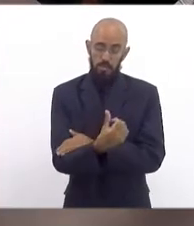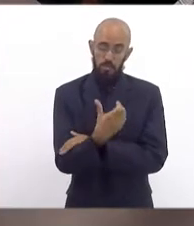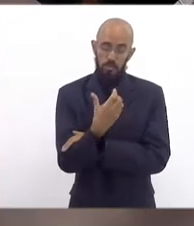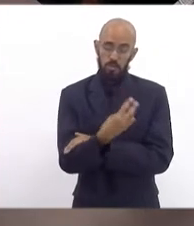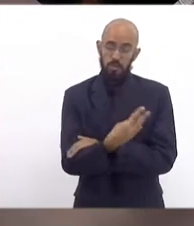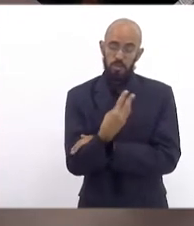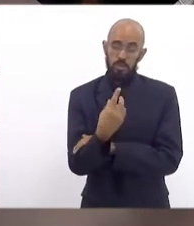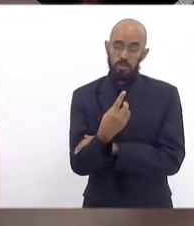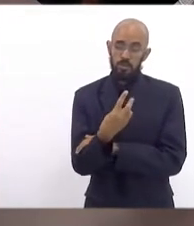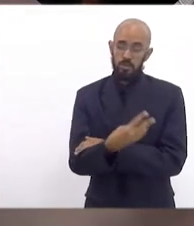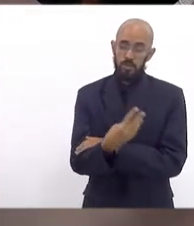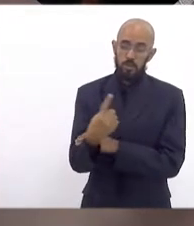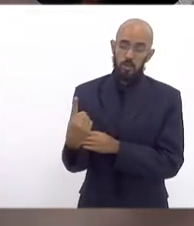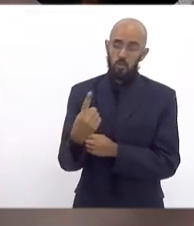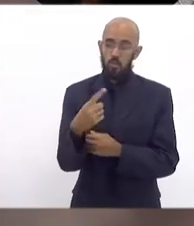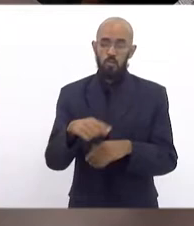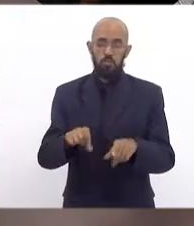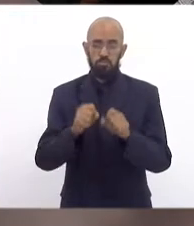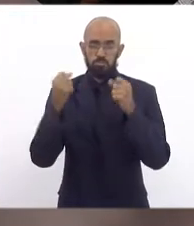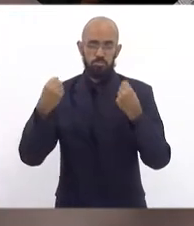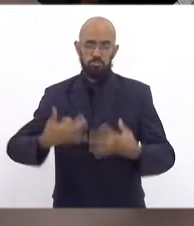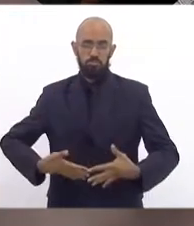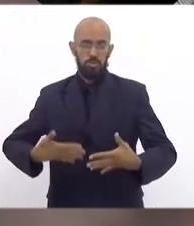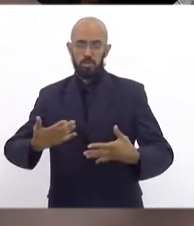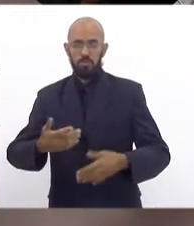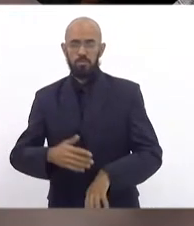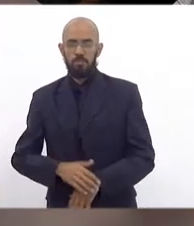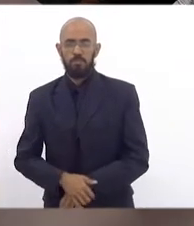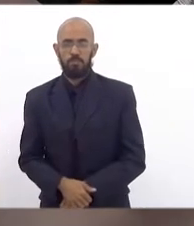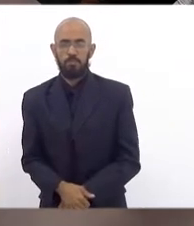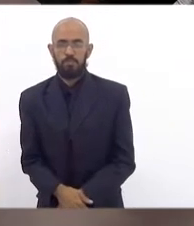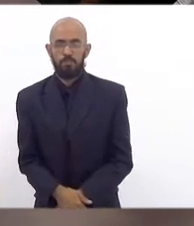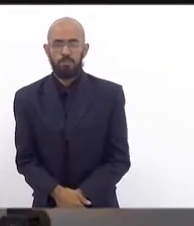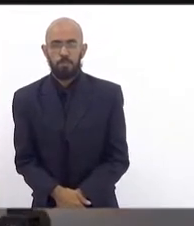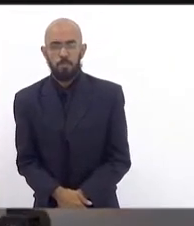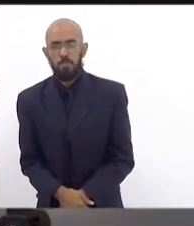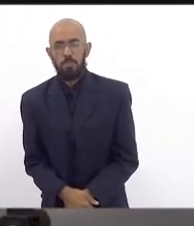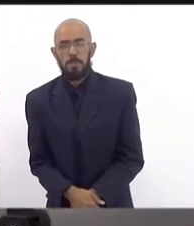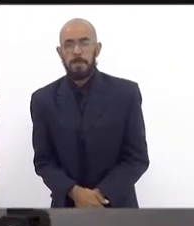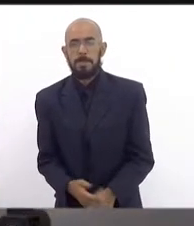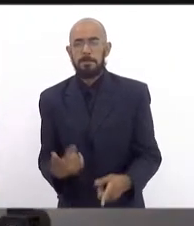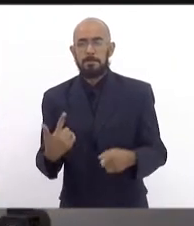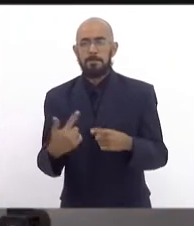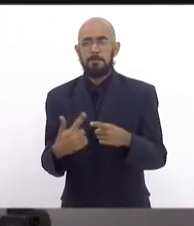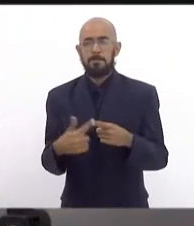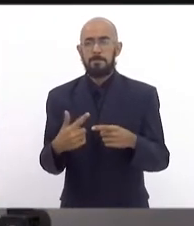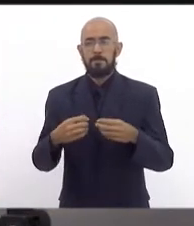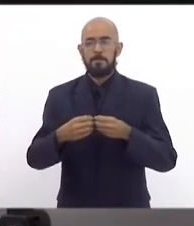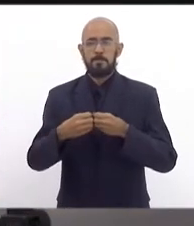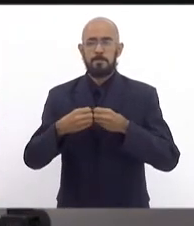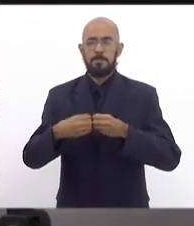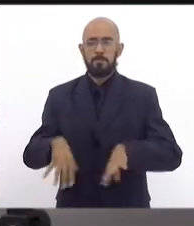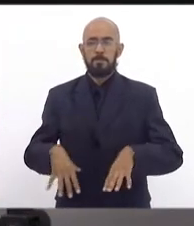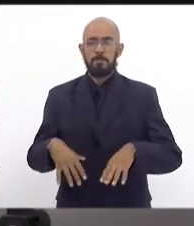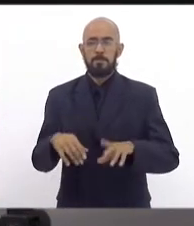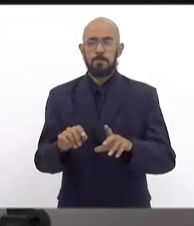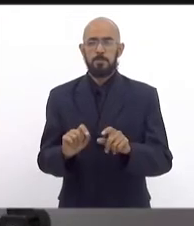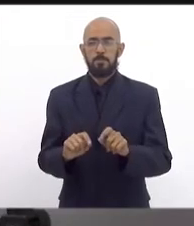interpretada Explicita a é porque é o prejuízo